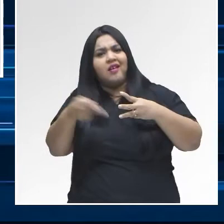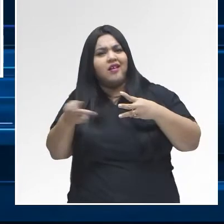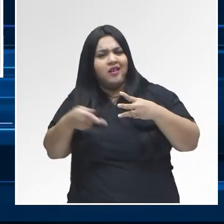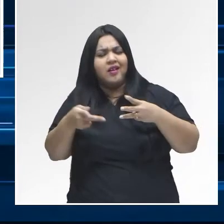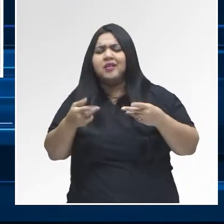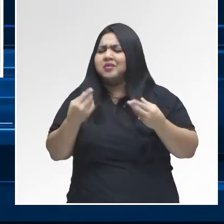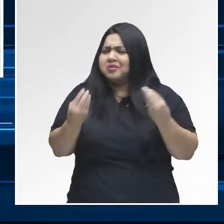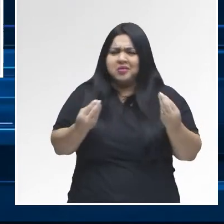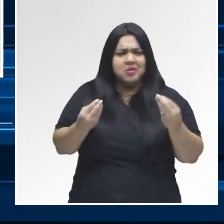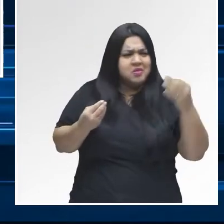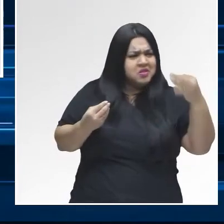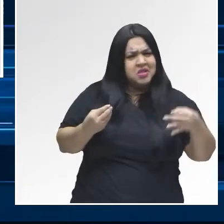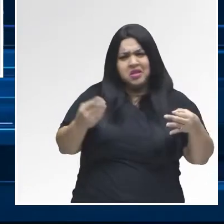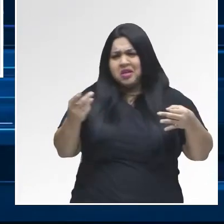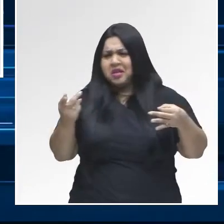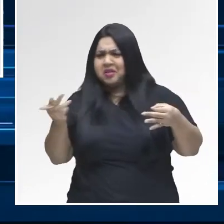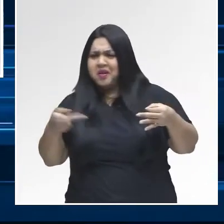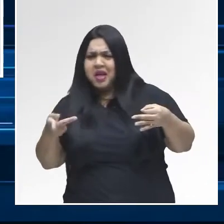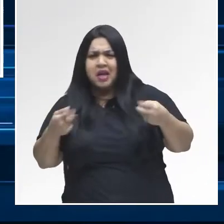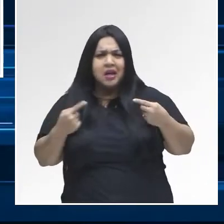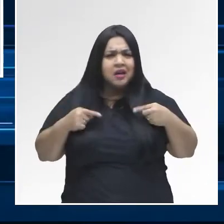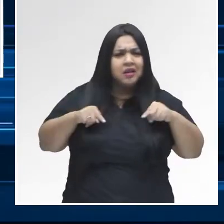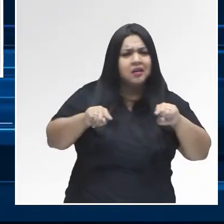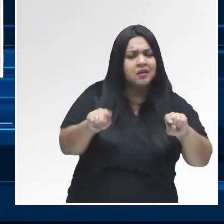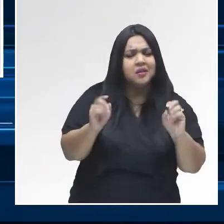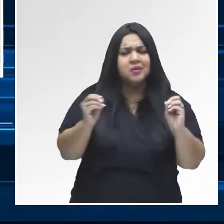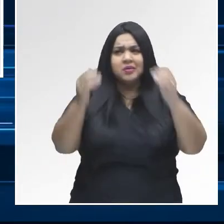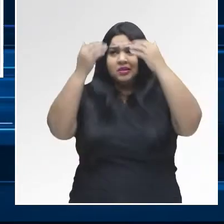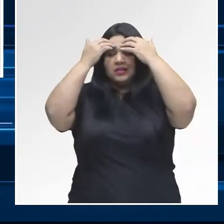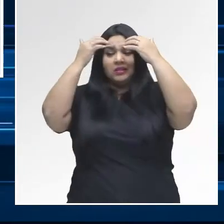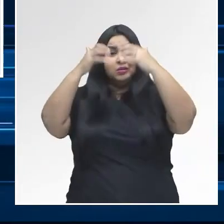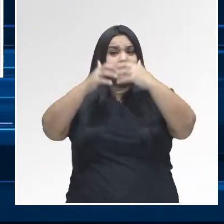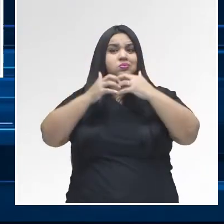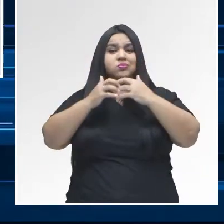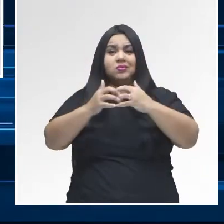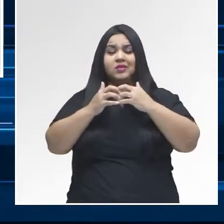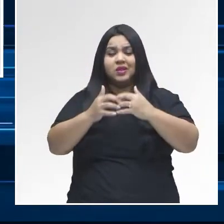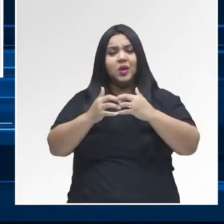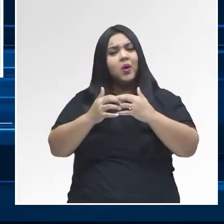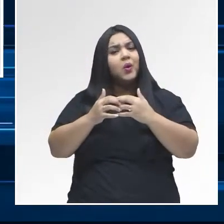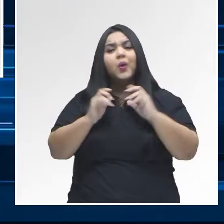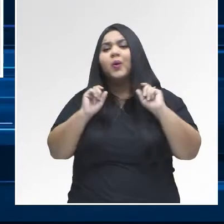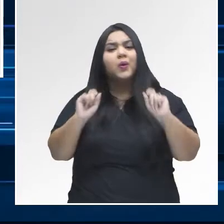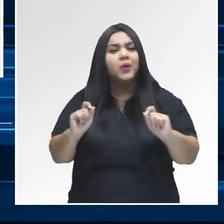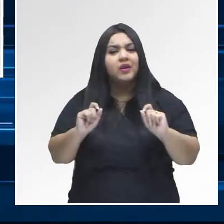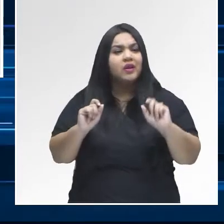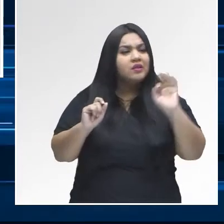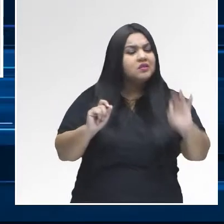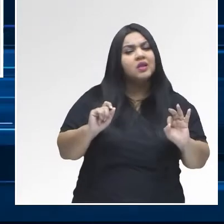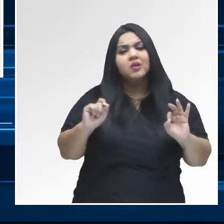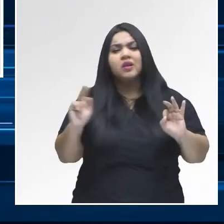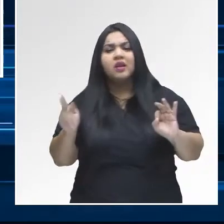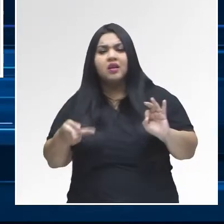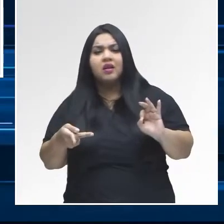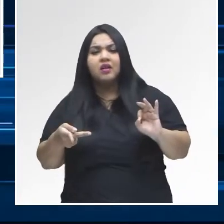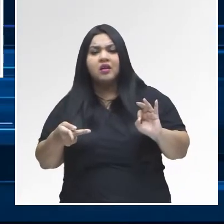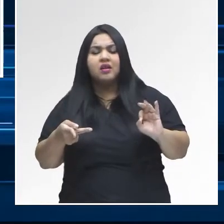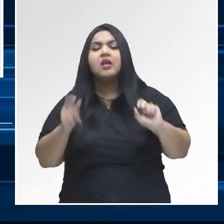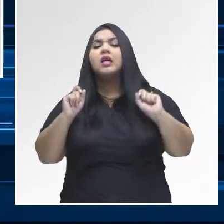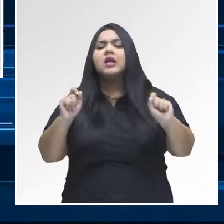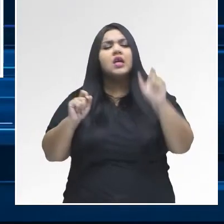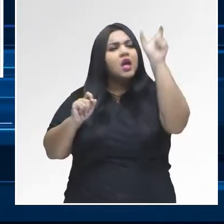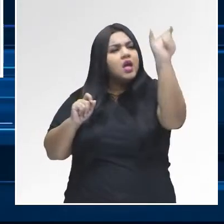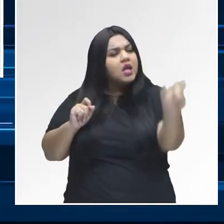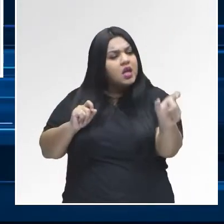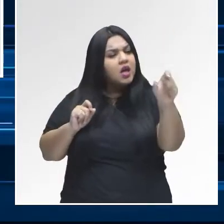assim, professor, agora se eu confundiu toda a minha cabeça? O que é certo e o que é errado? Quem é o brasileiro